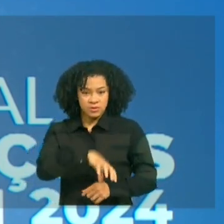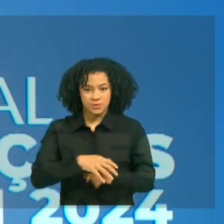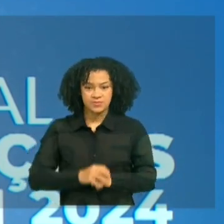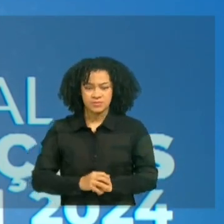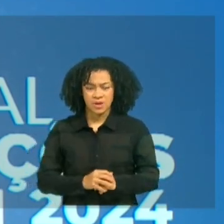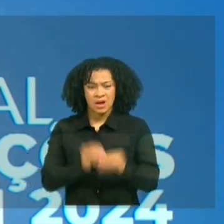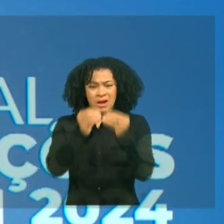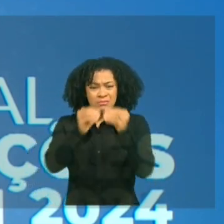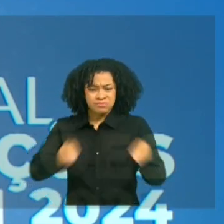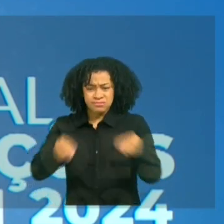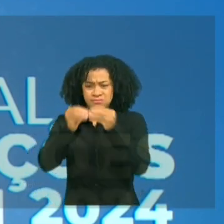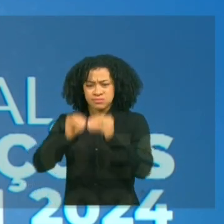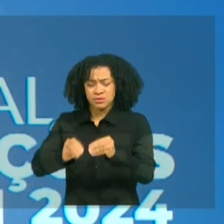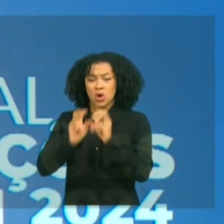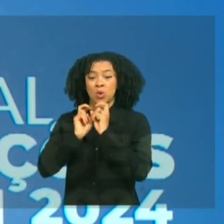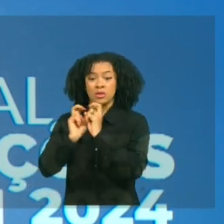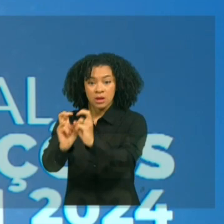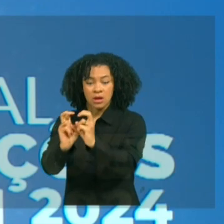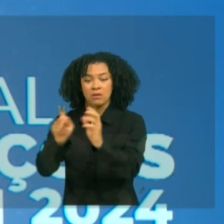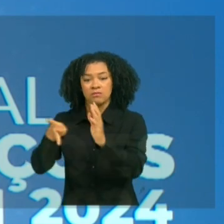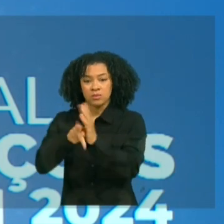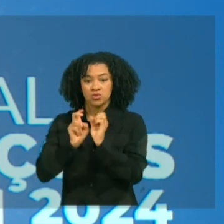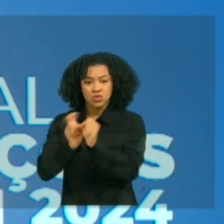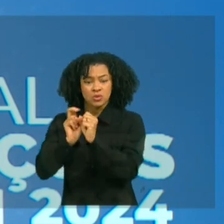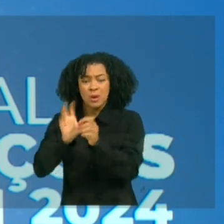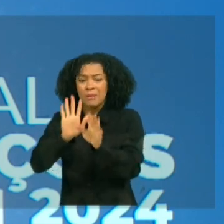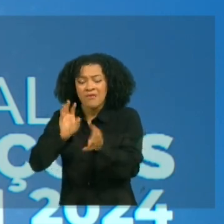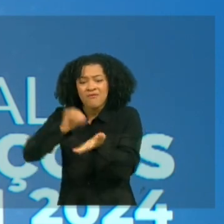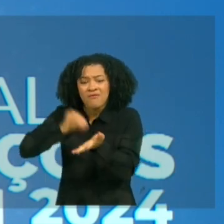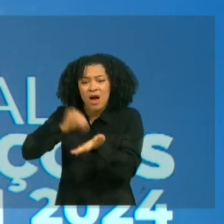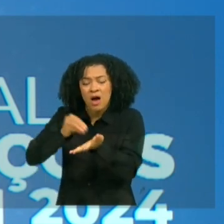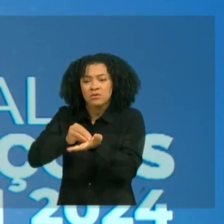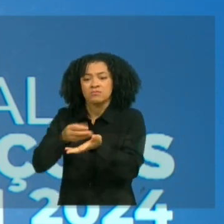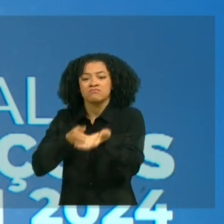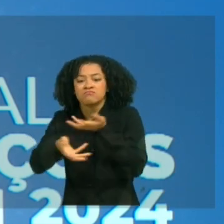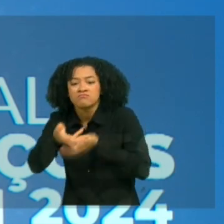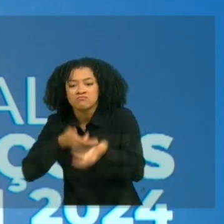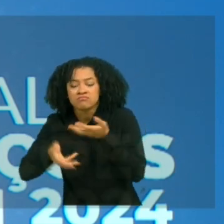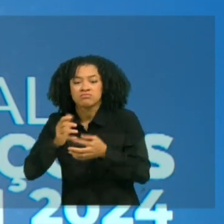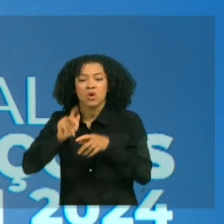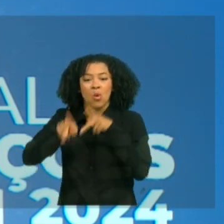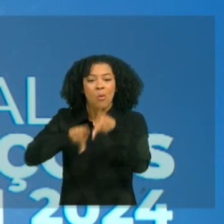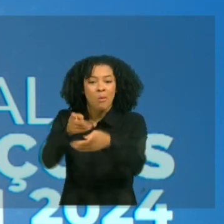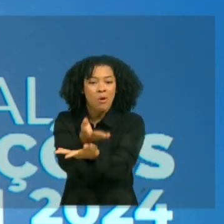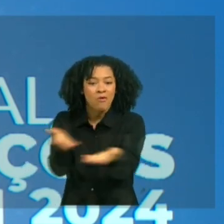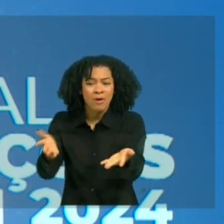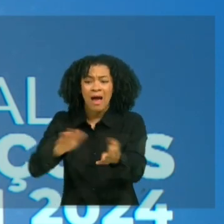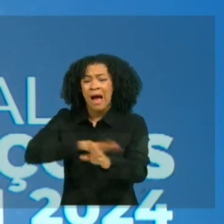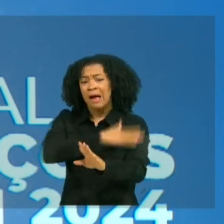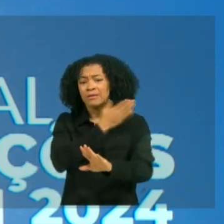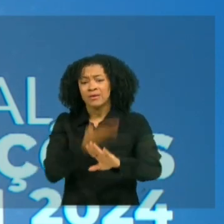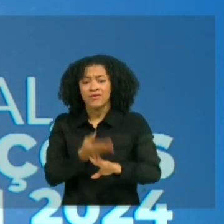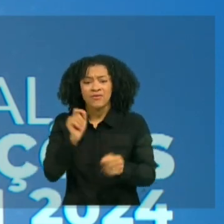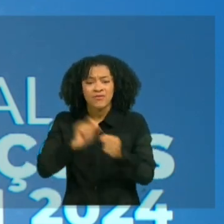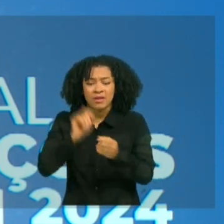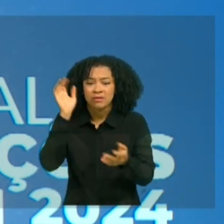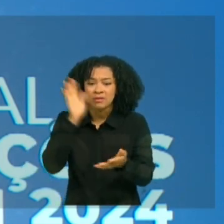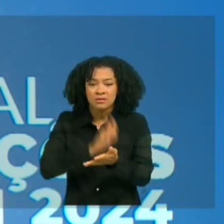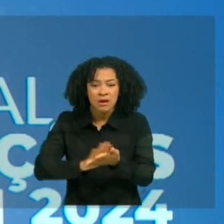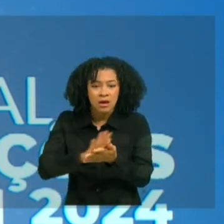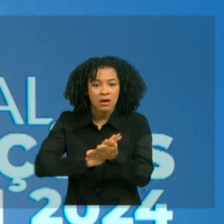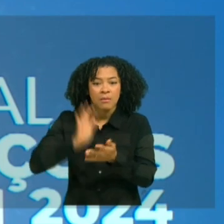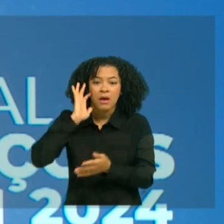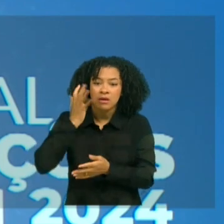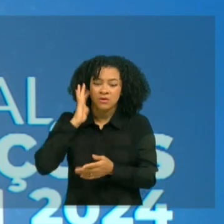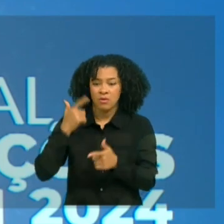destrui o TR do subúrbio sem nenhum diálogo com a população e até hoje não fez nada para resolver